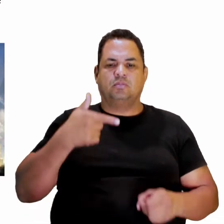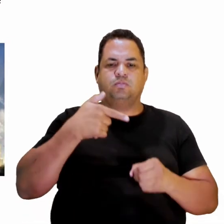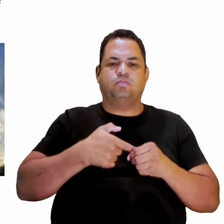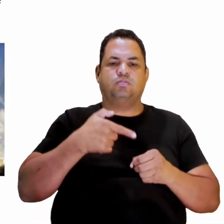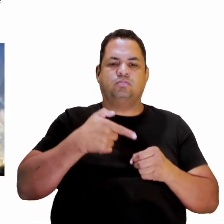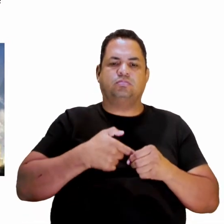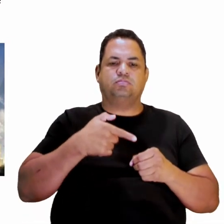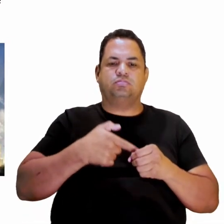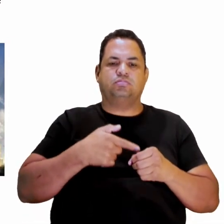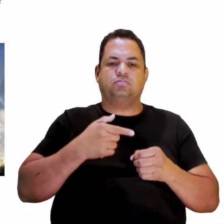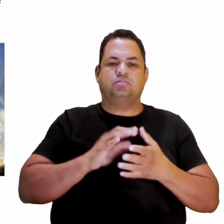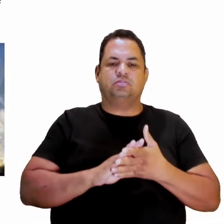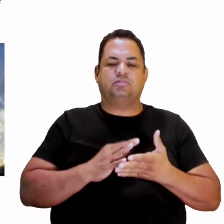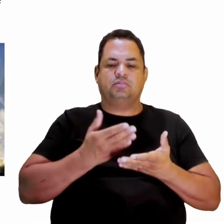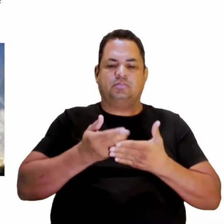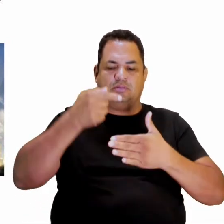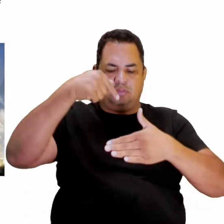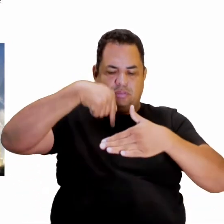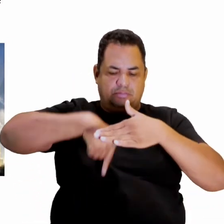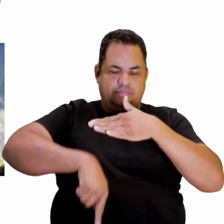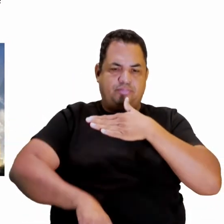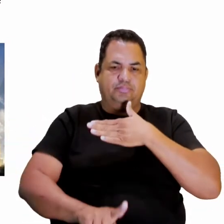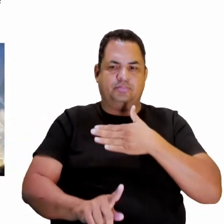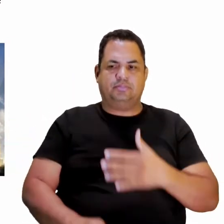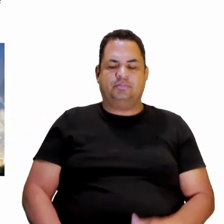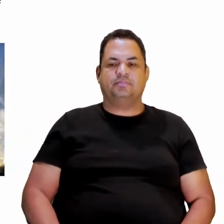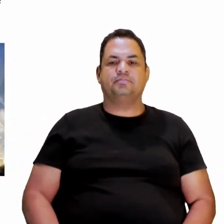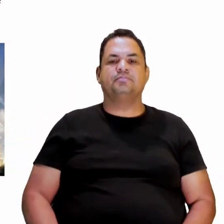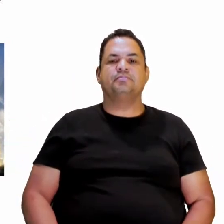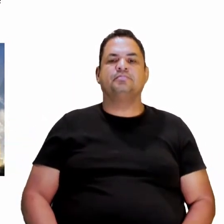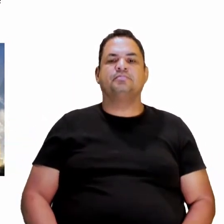combustíveis fósseis. E a próxima,